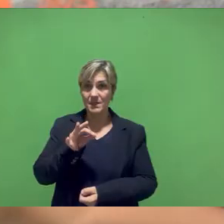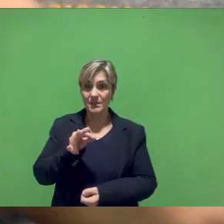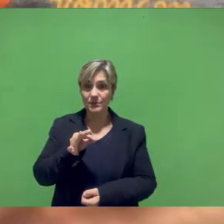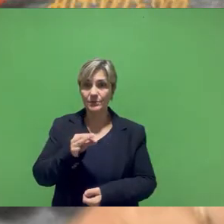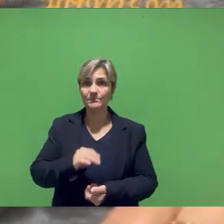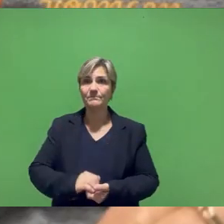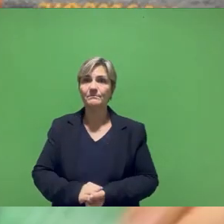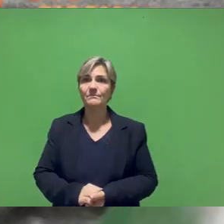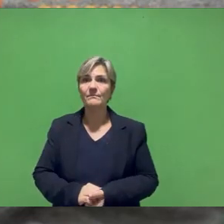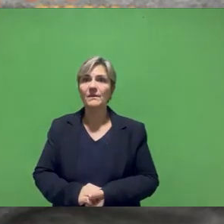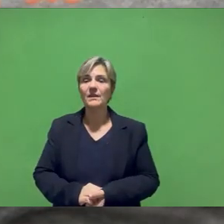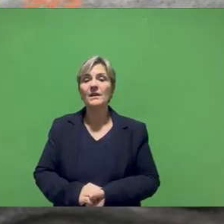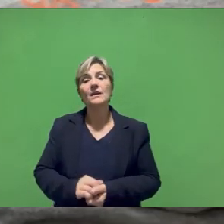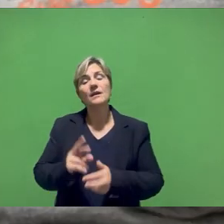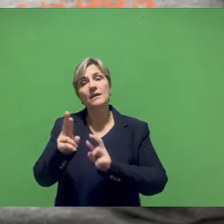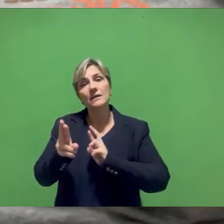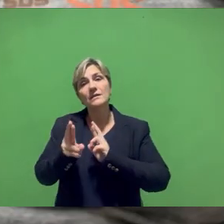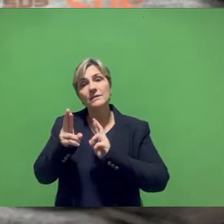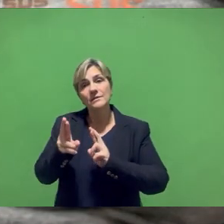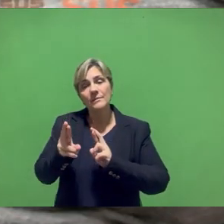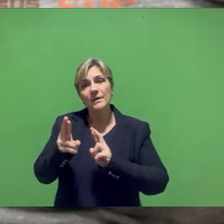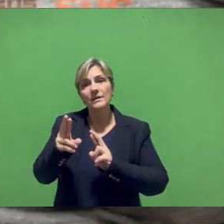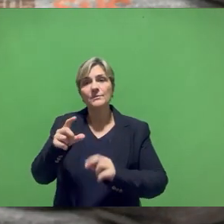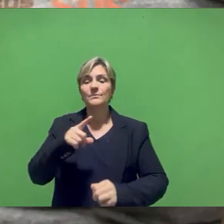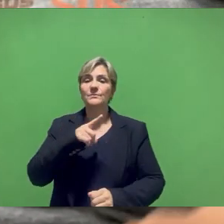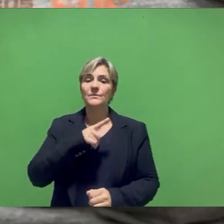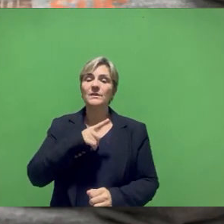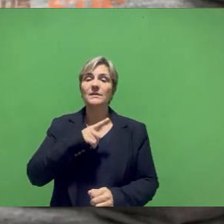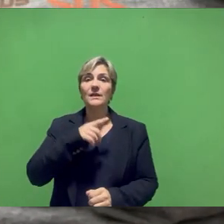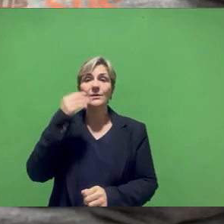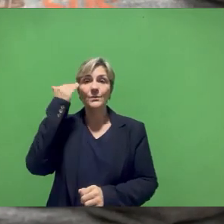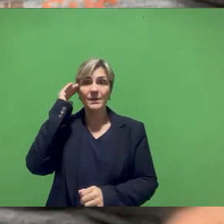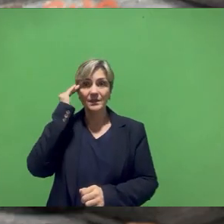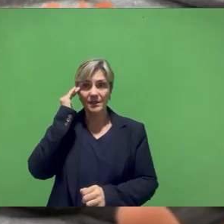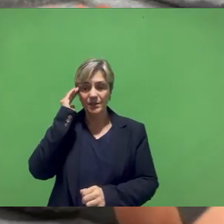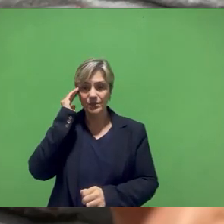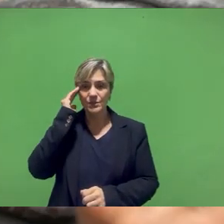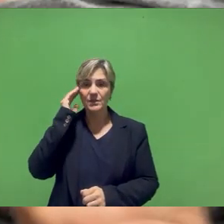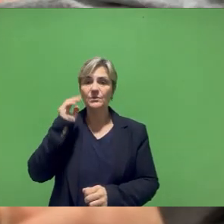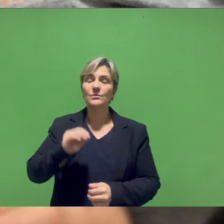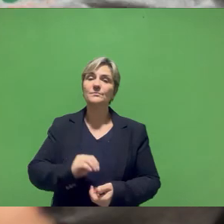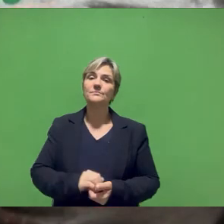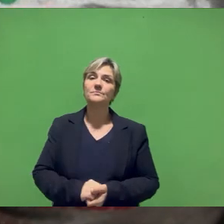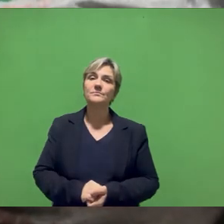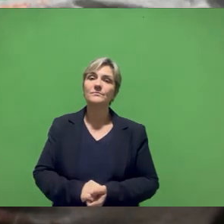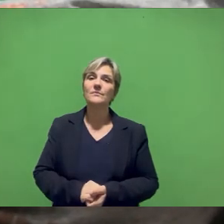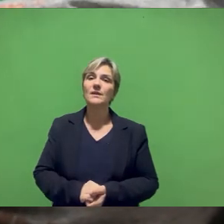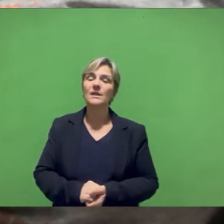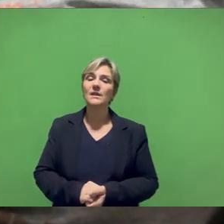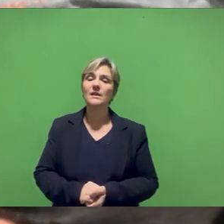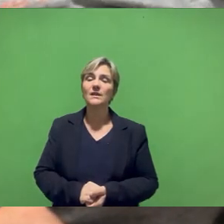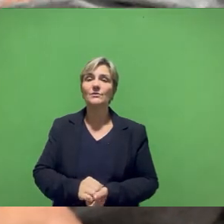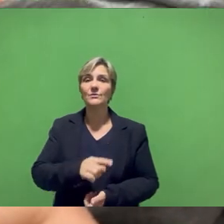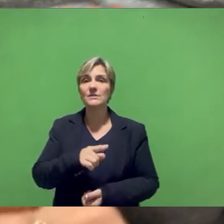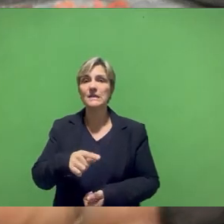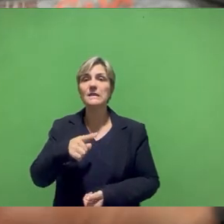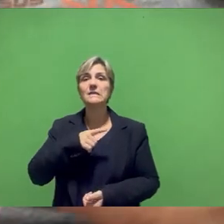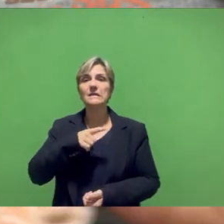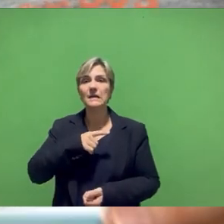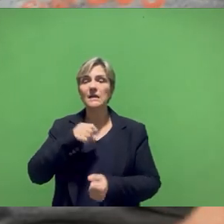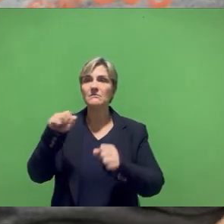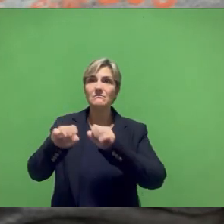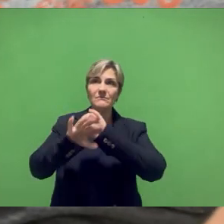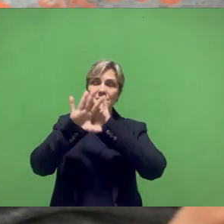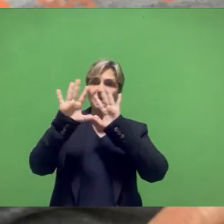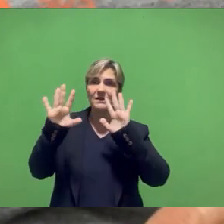Certo, pessoal? Espero que tenham entendido, tenha sido produtivo para